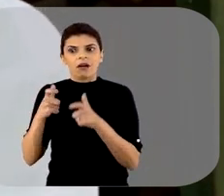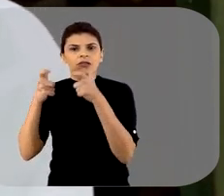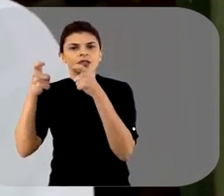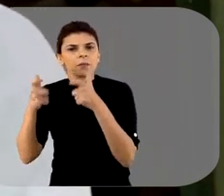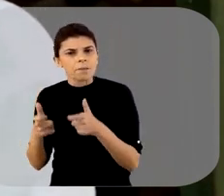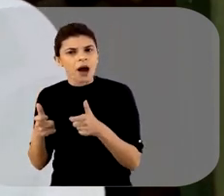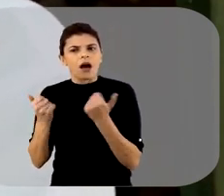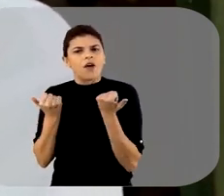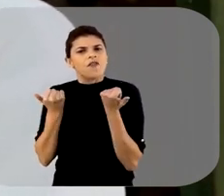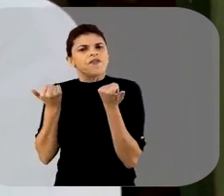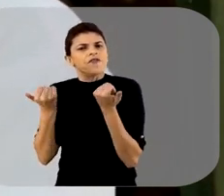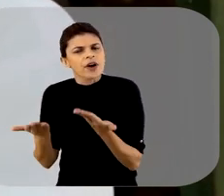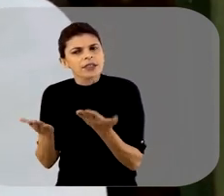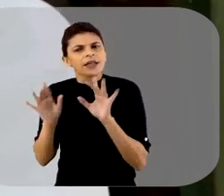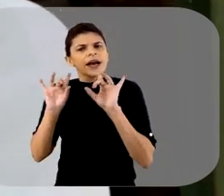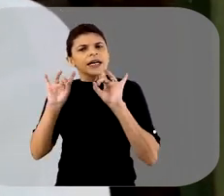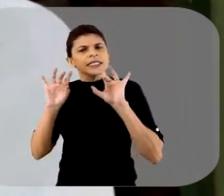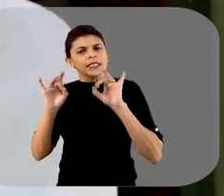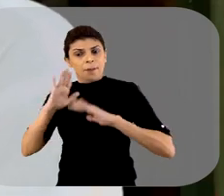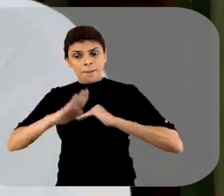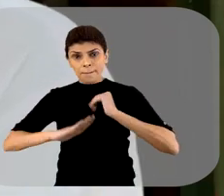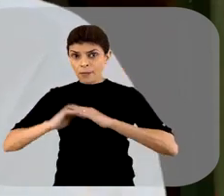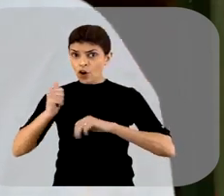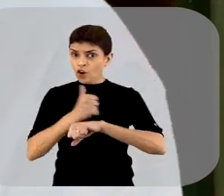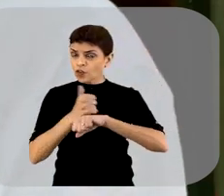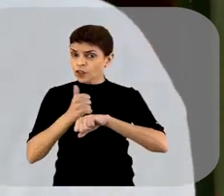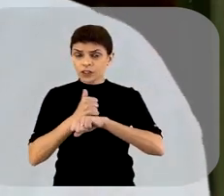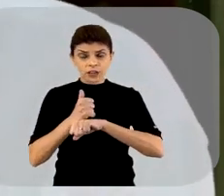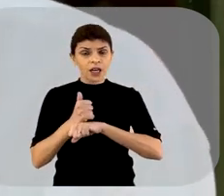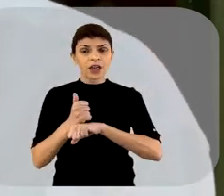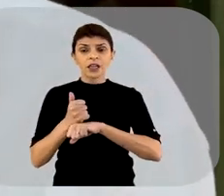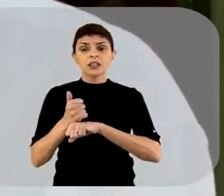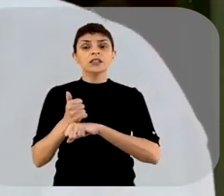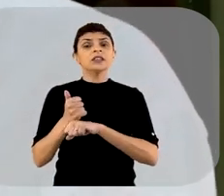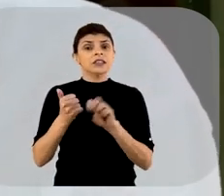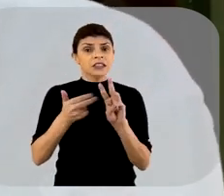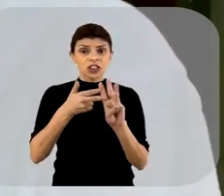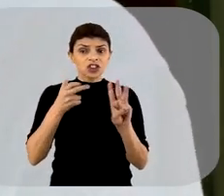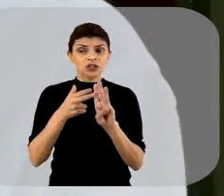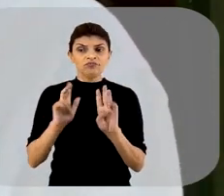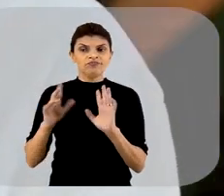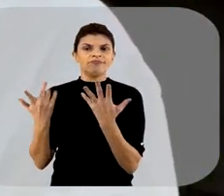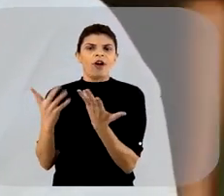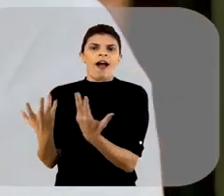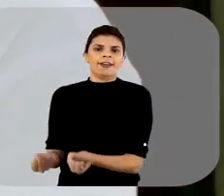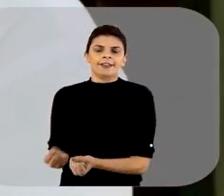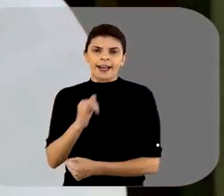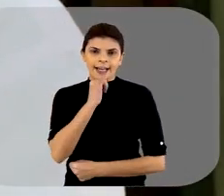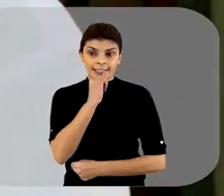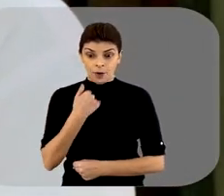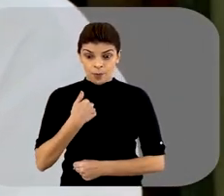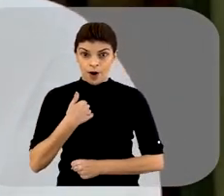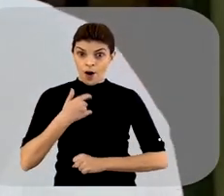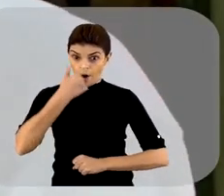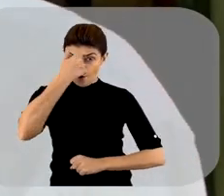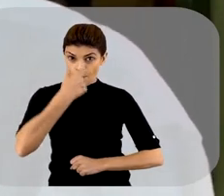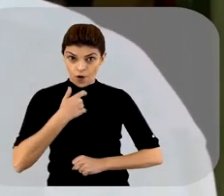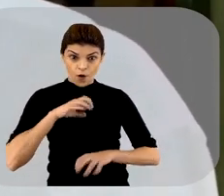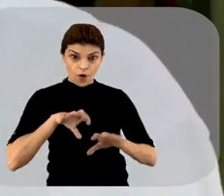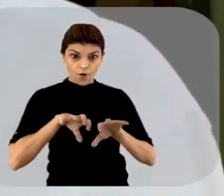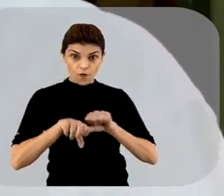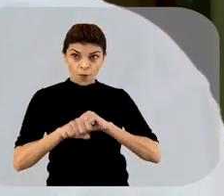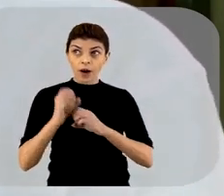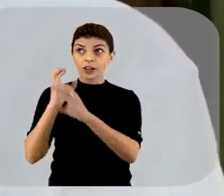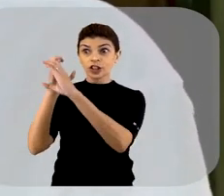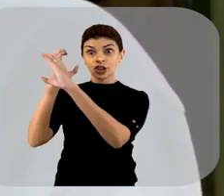espaços especificamente para profissionais indígenas que estão longe disso. Uma pessoa, por exemplo, formada em engenharia